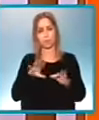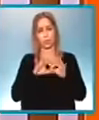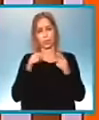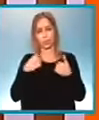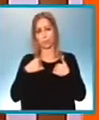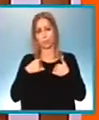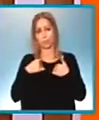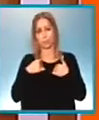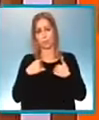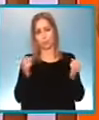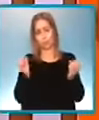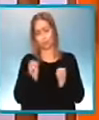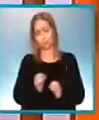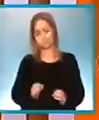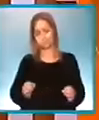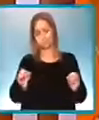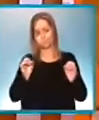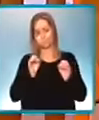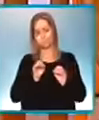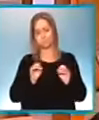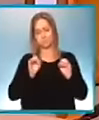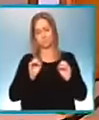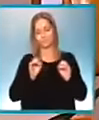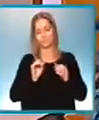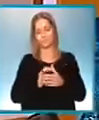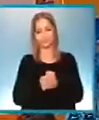fadistas como eu sou. Bravo!